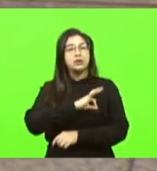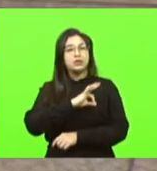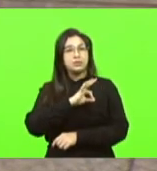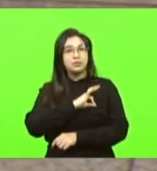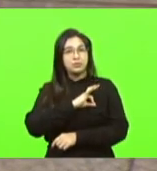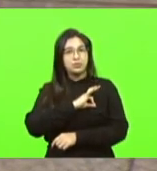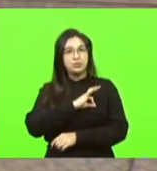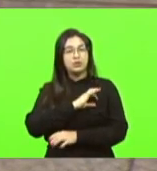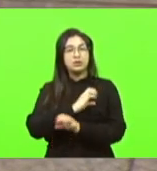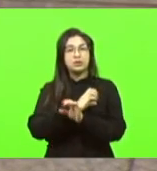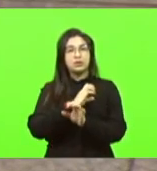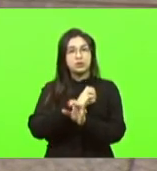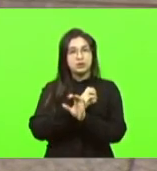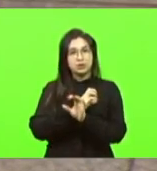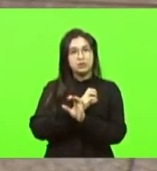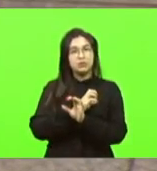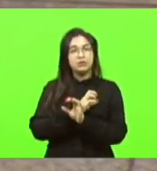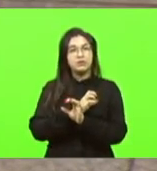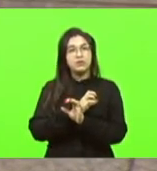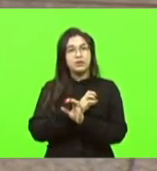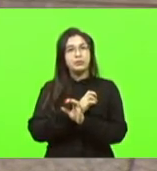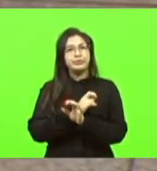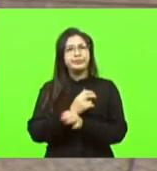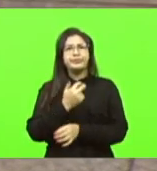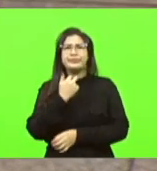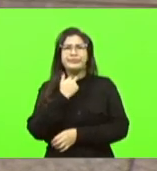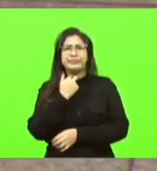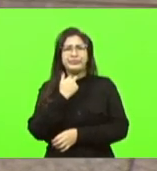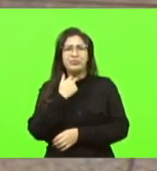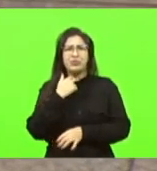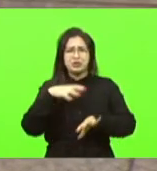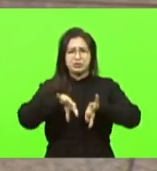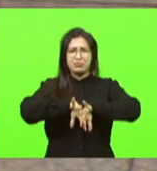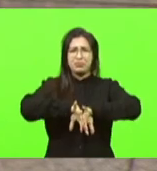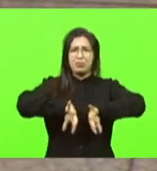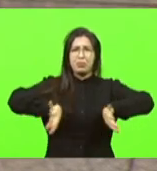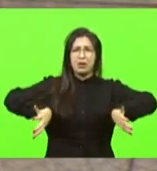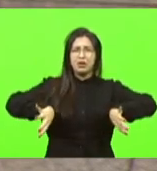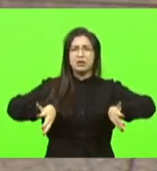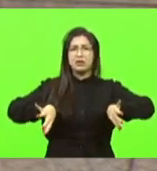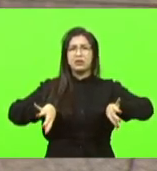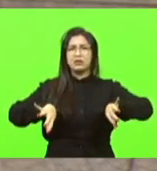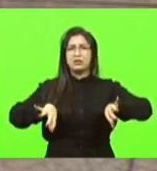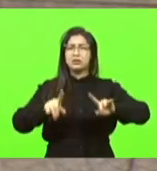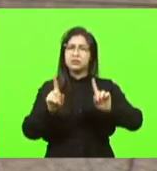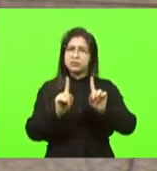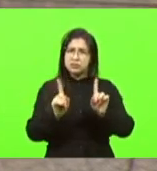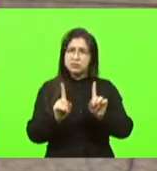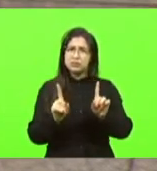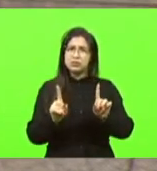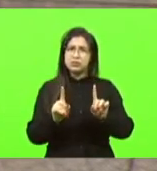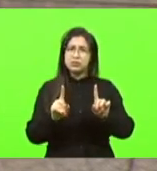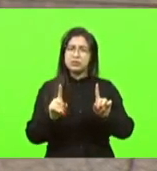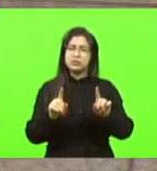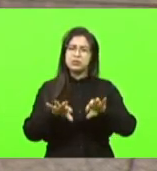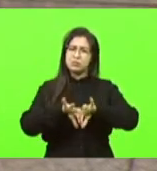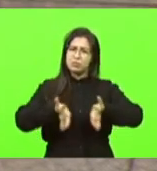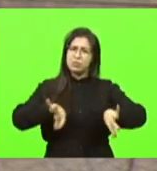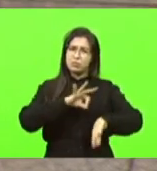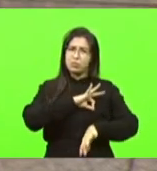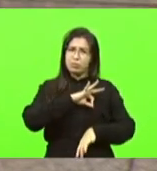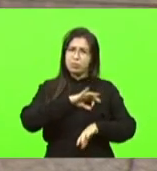possamos ter nenhuma divisão entre as polícias bom e